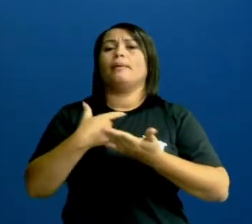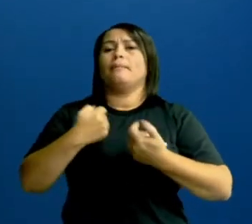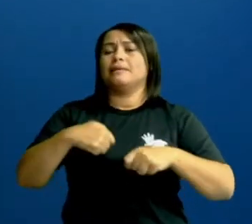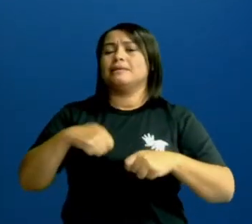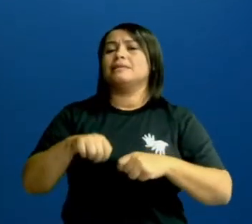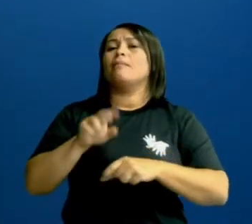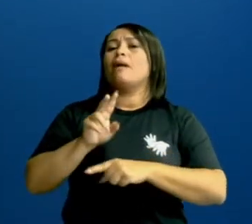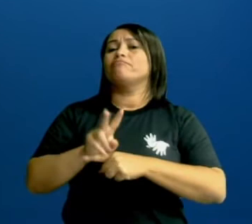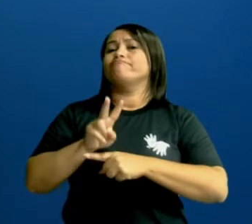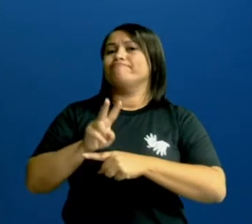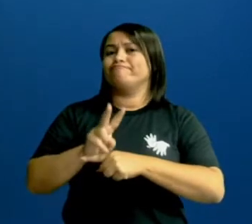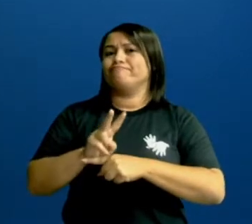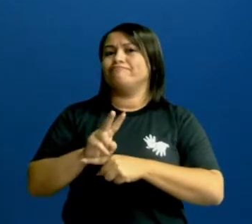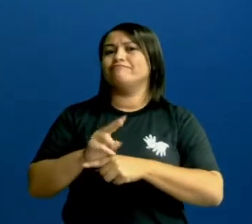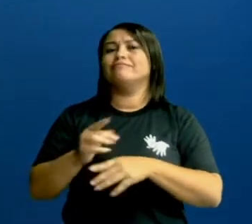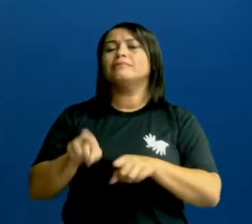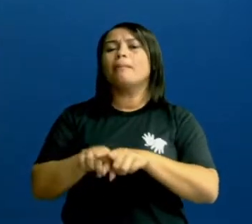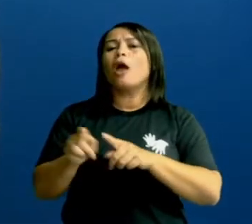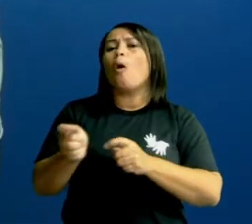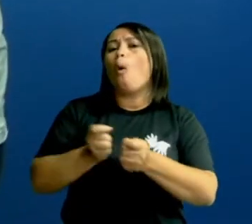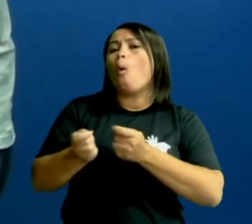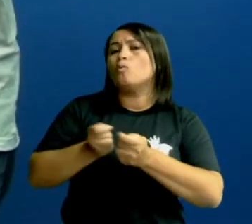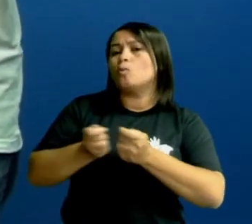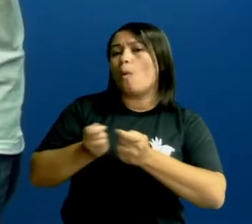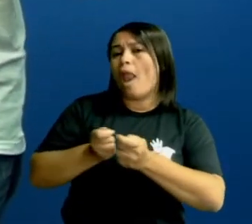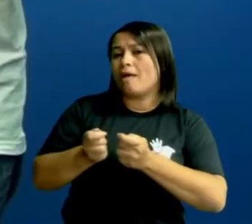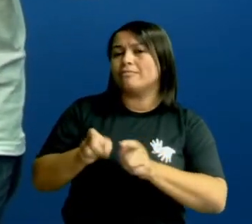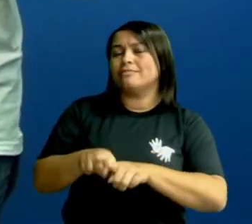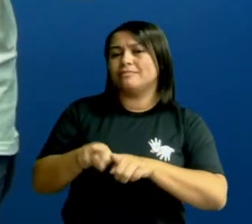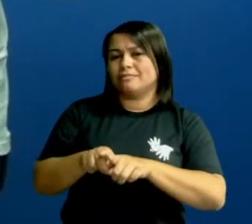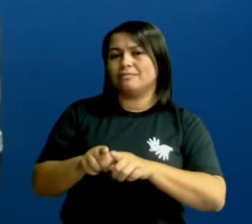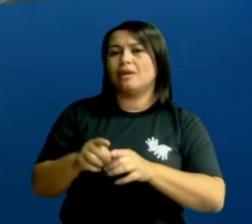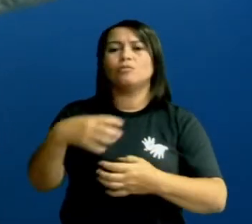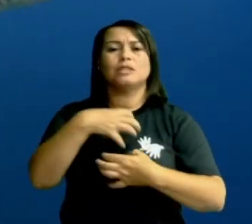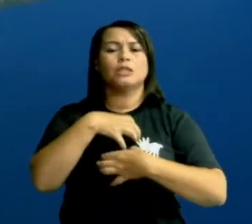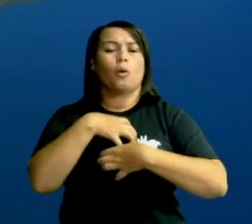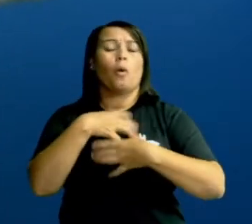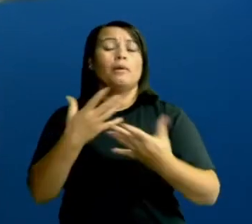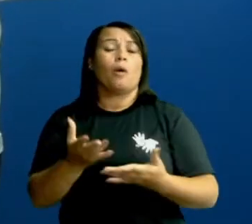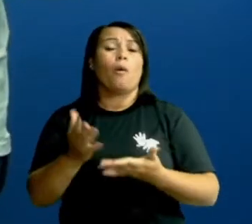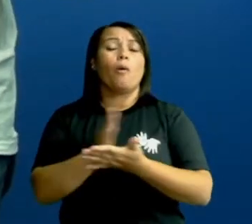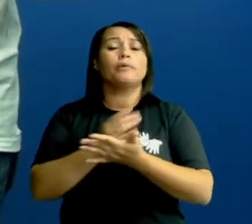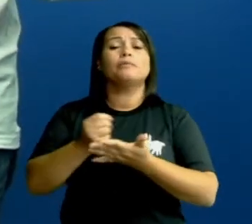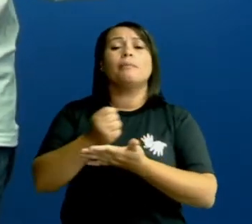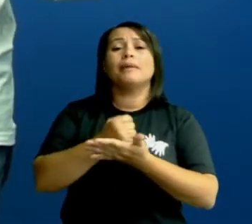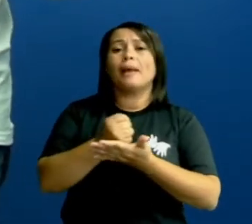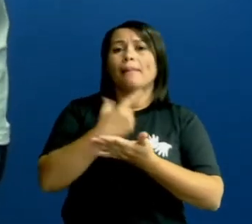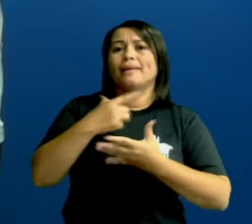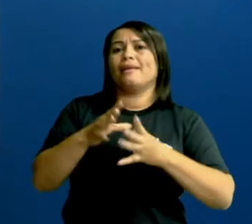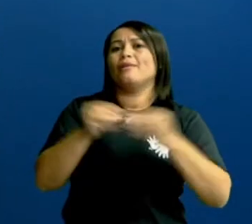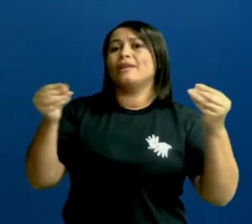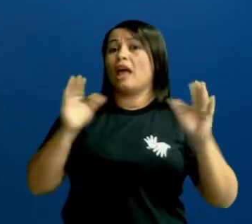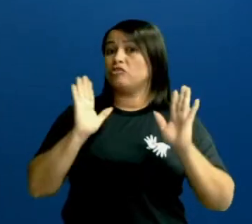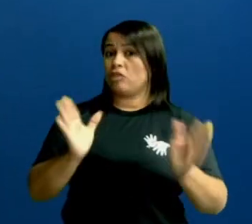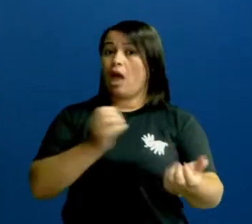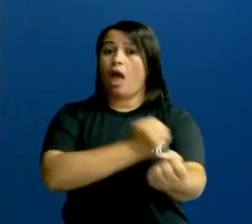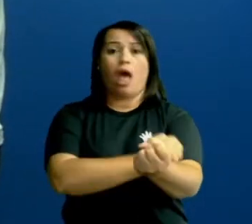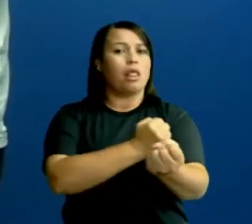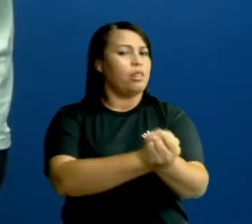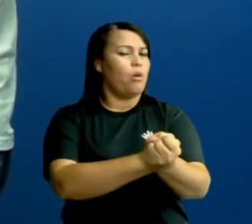sintomas. Portanto, o medicamento ele tem uma função curativa. Já a droga tem uma